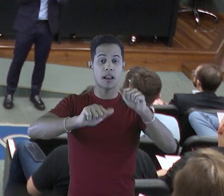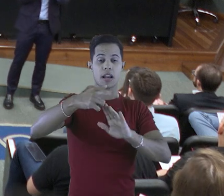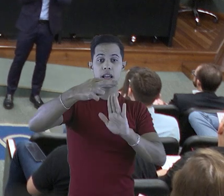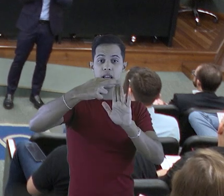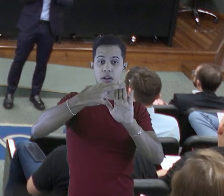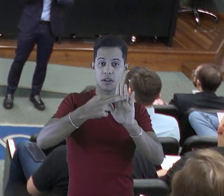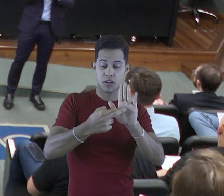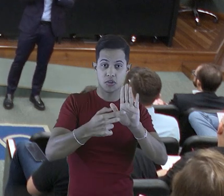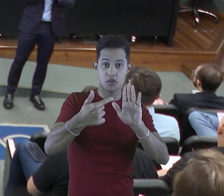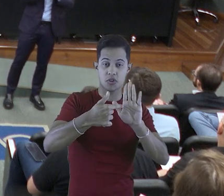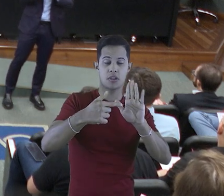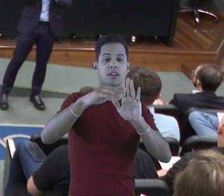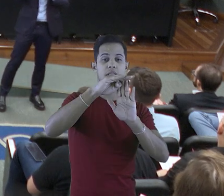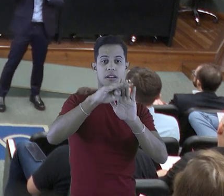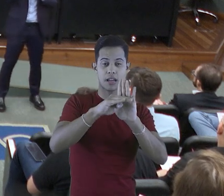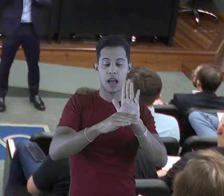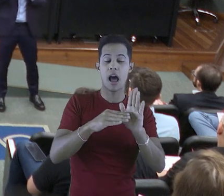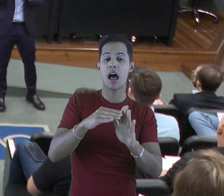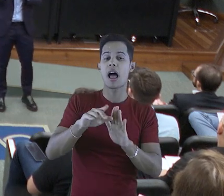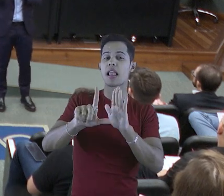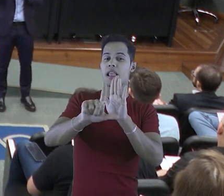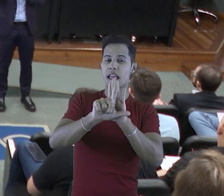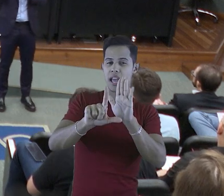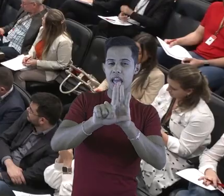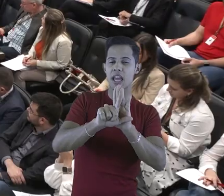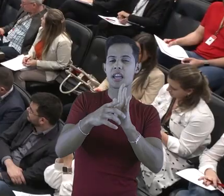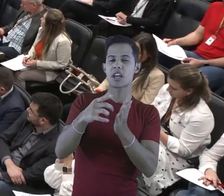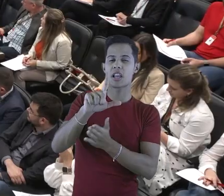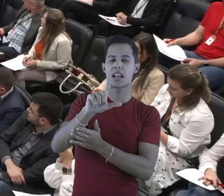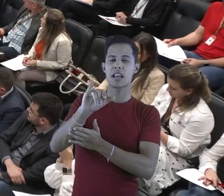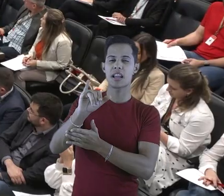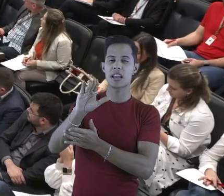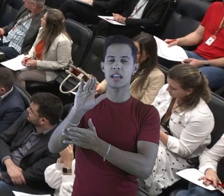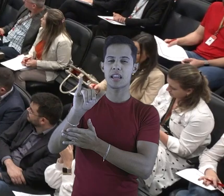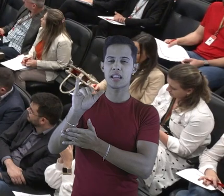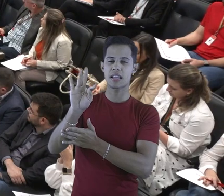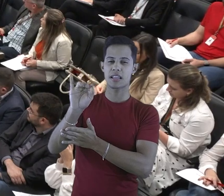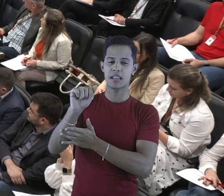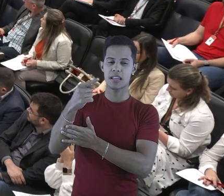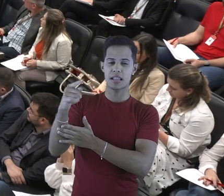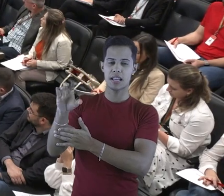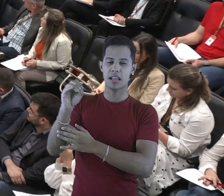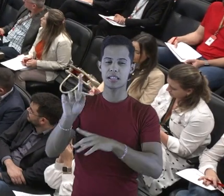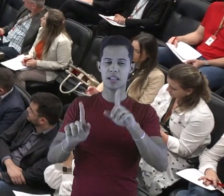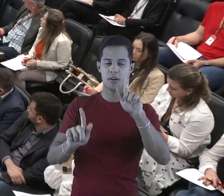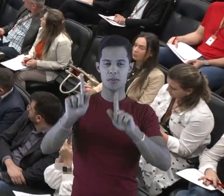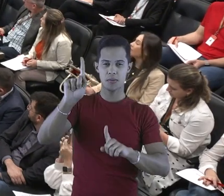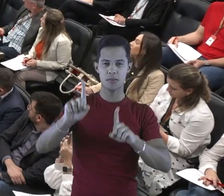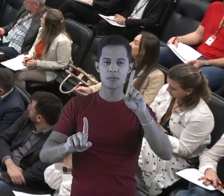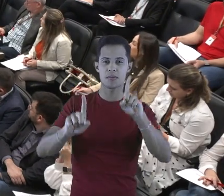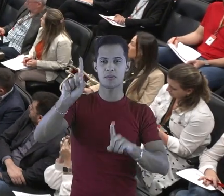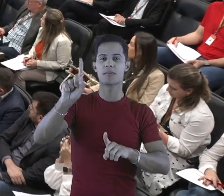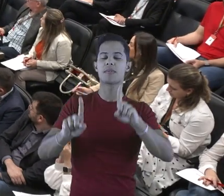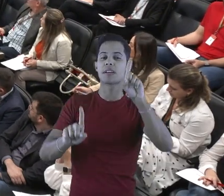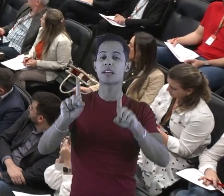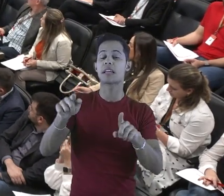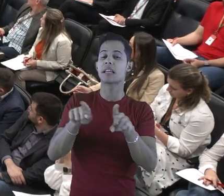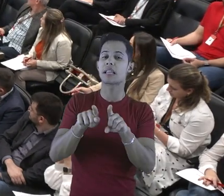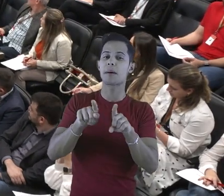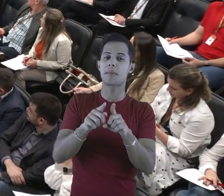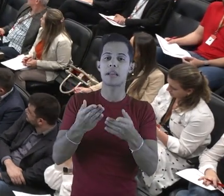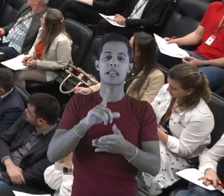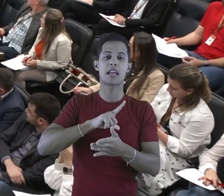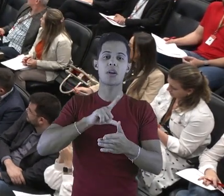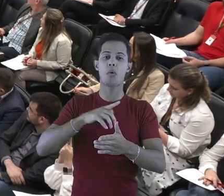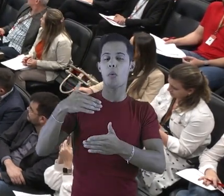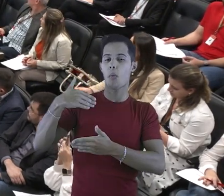Então, a lei de licitações, ela traz que estes documentos que são lançados no portal da transparência e